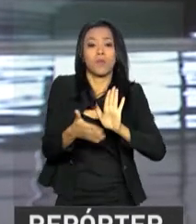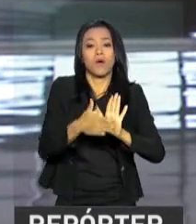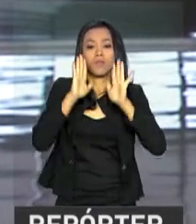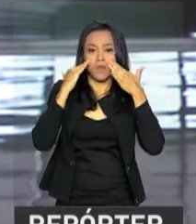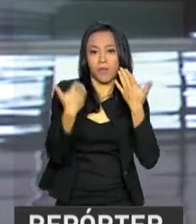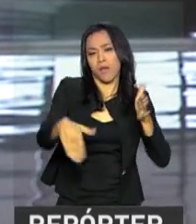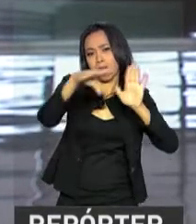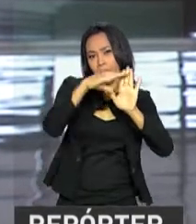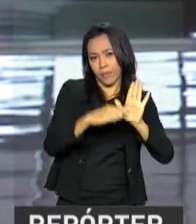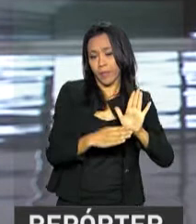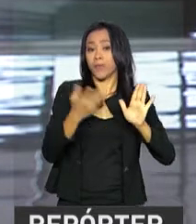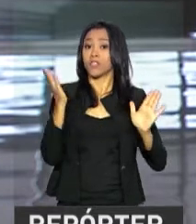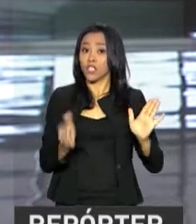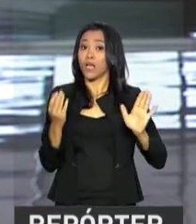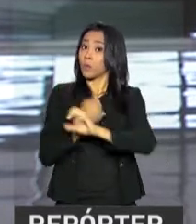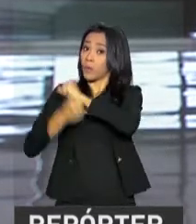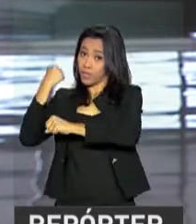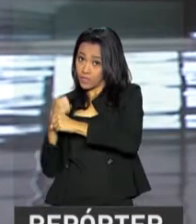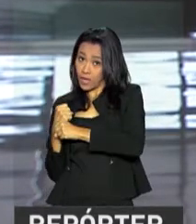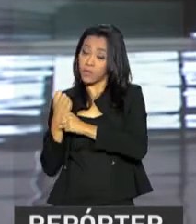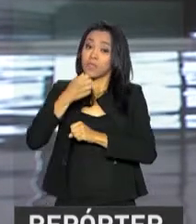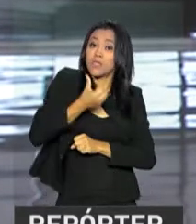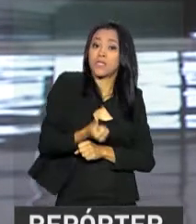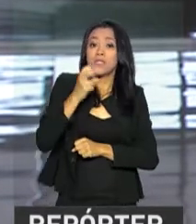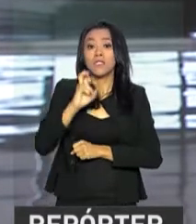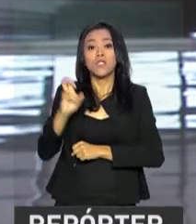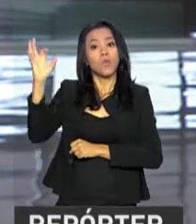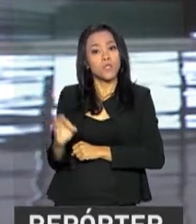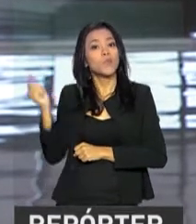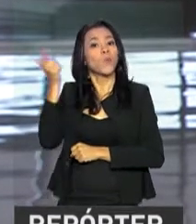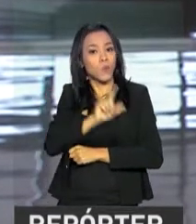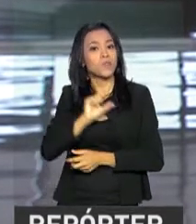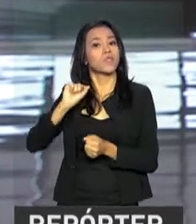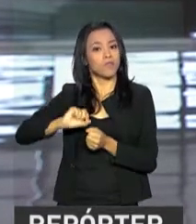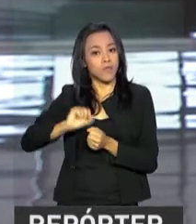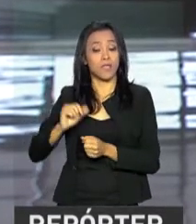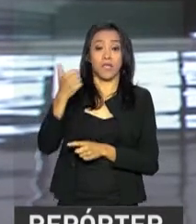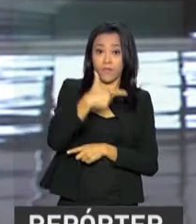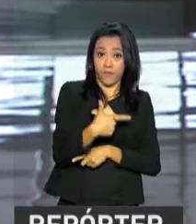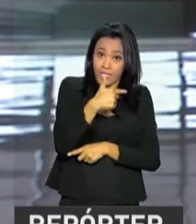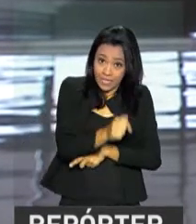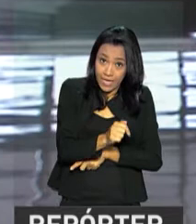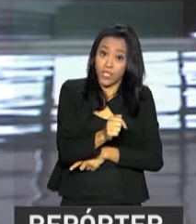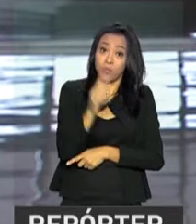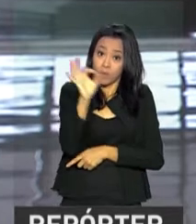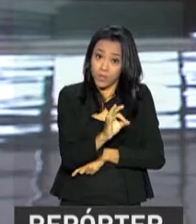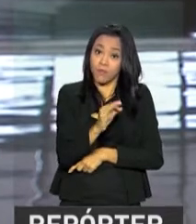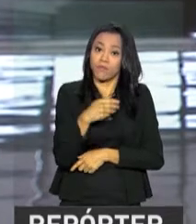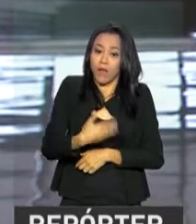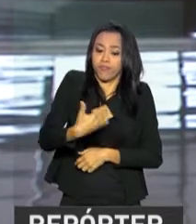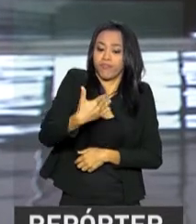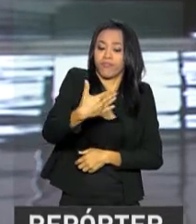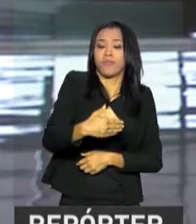das propostas feitas ano passado 65% foram executadas 27% estão em andamento e outros